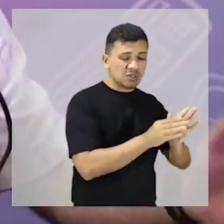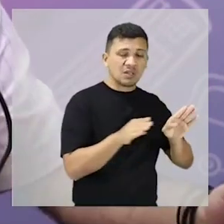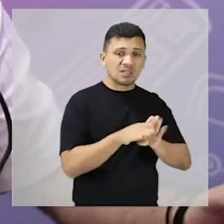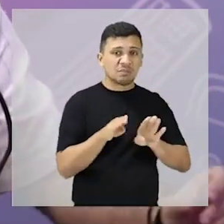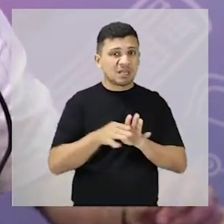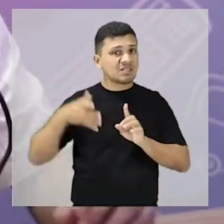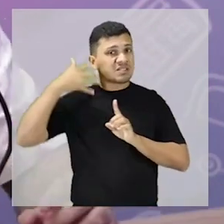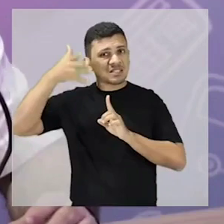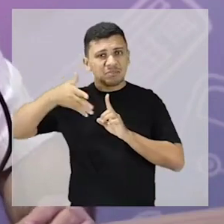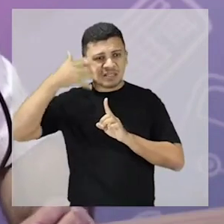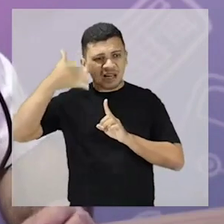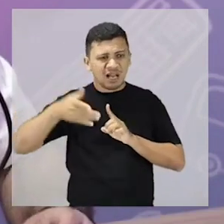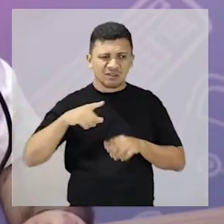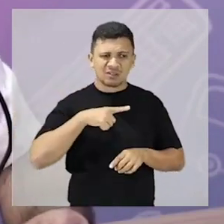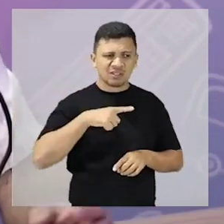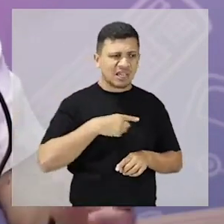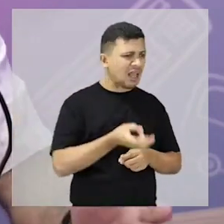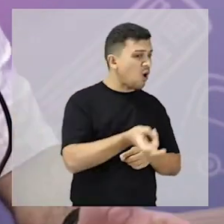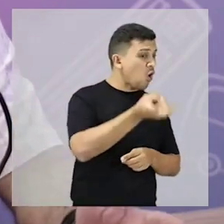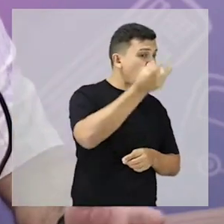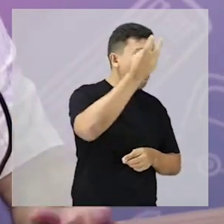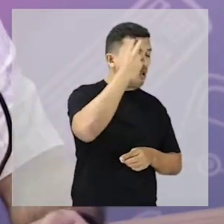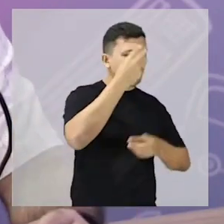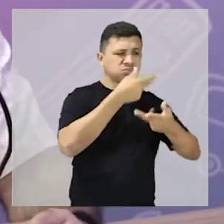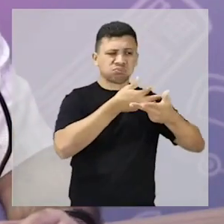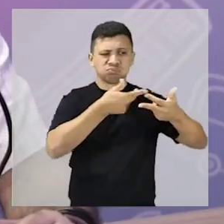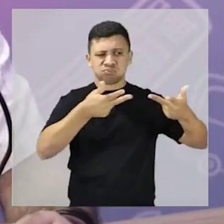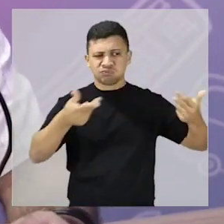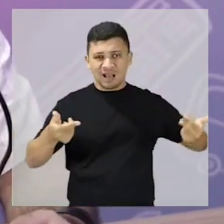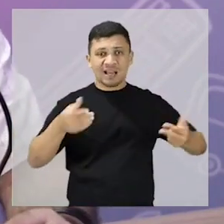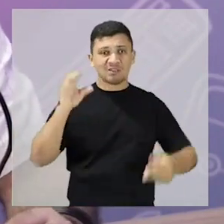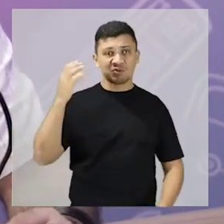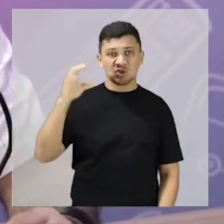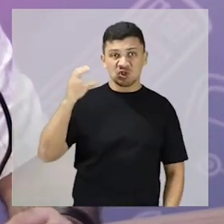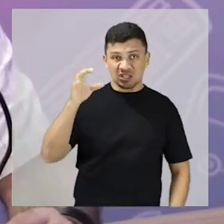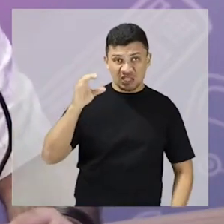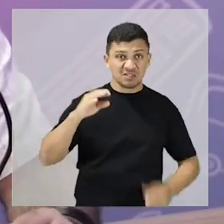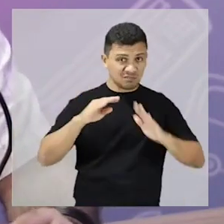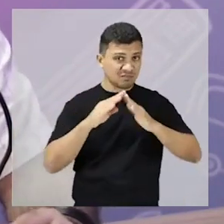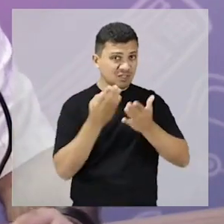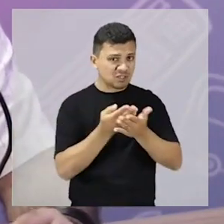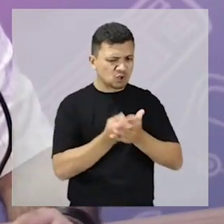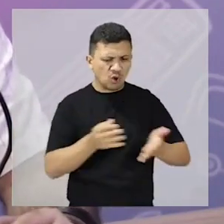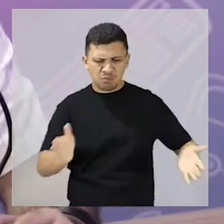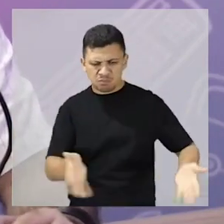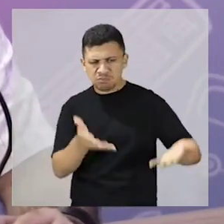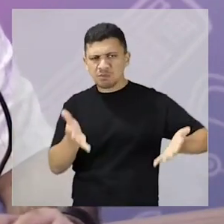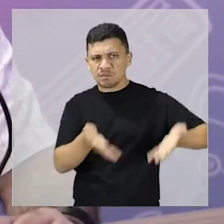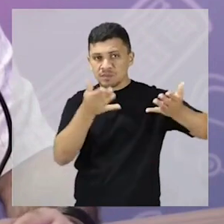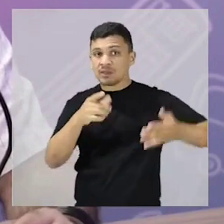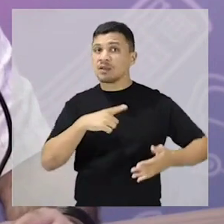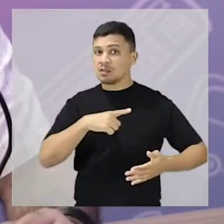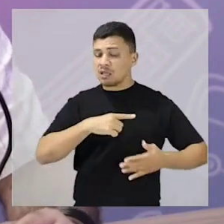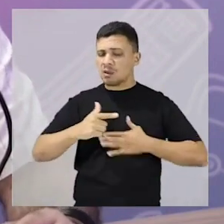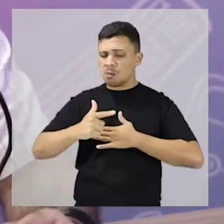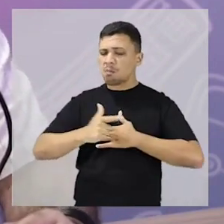mas dos seminários, das diversas feiras culturais, feiras de ciências, sim, que as escolas promovem, né? E que assumem um